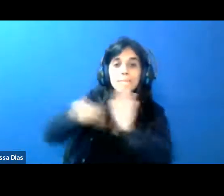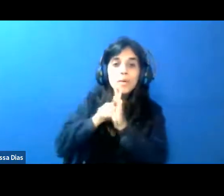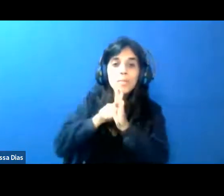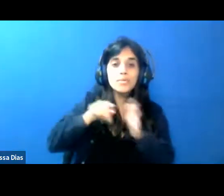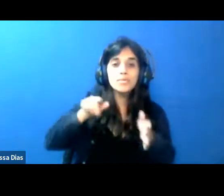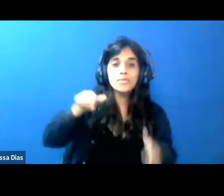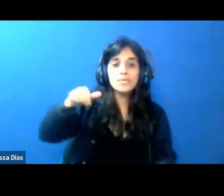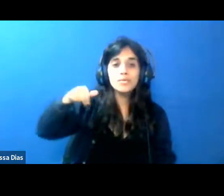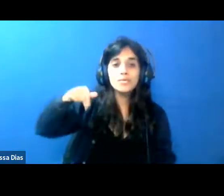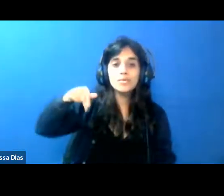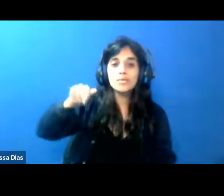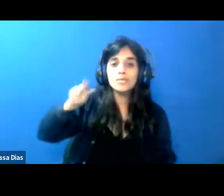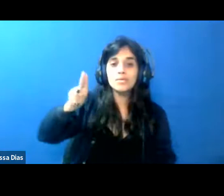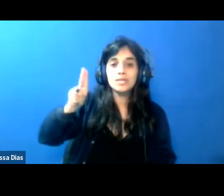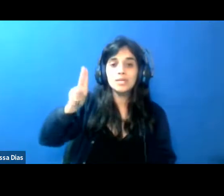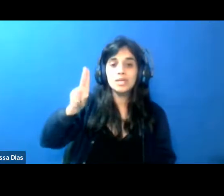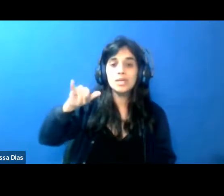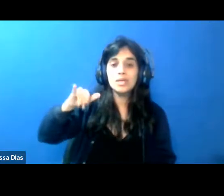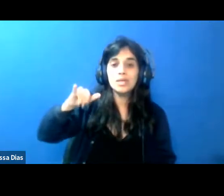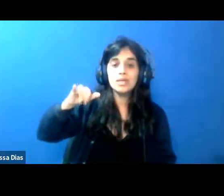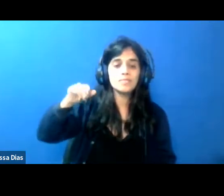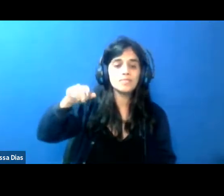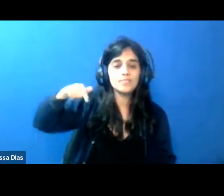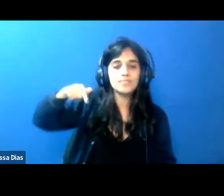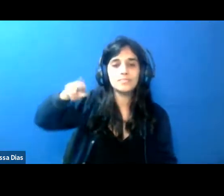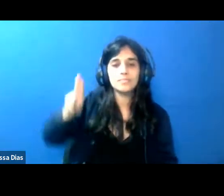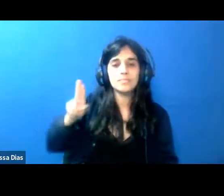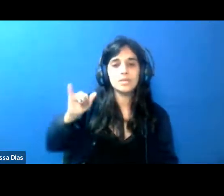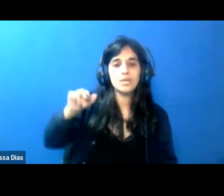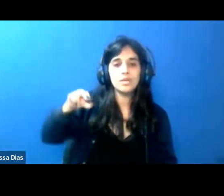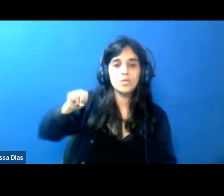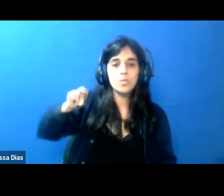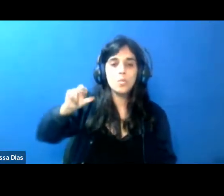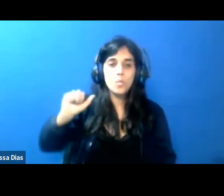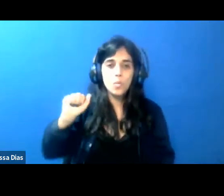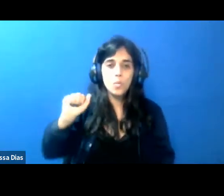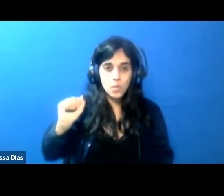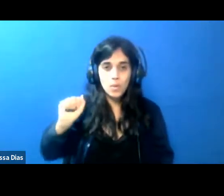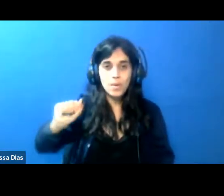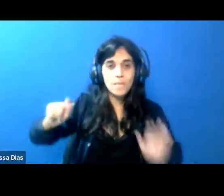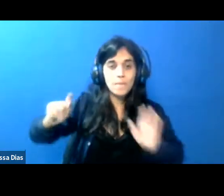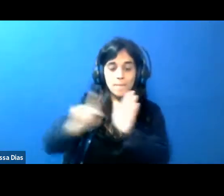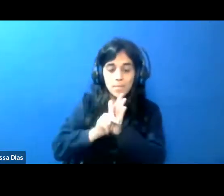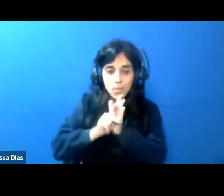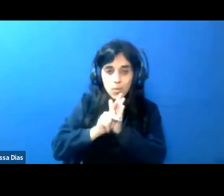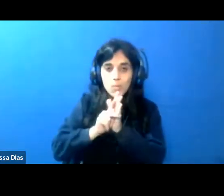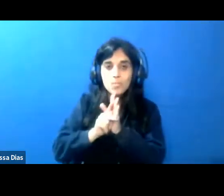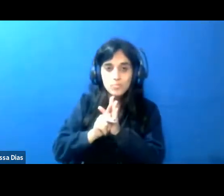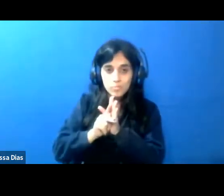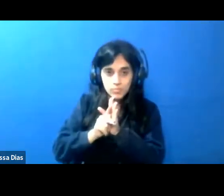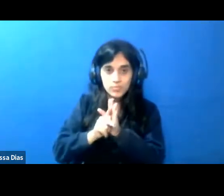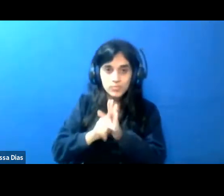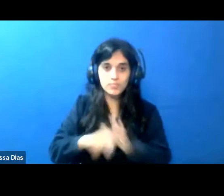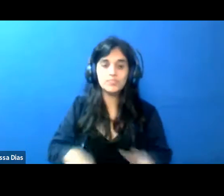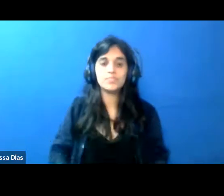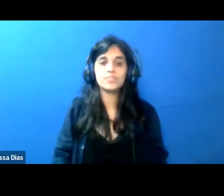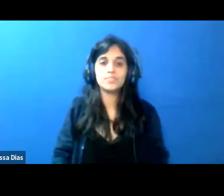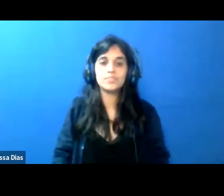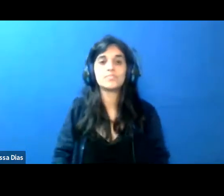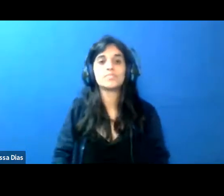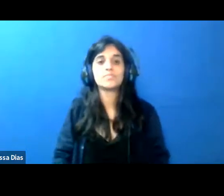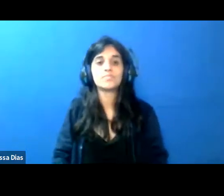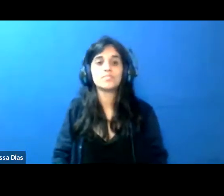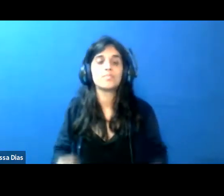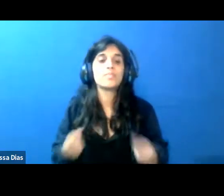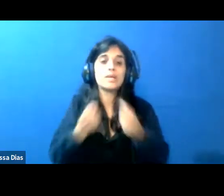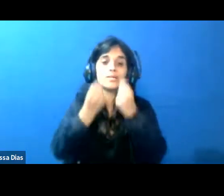mostrar, produzida na agroecologia feminista, camponesa e popular do Movimento de Mulheres Camponesas, para introduzir esse